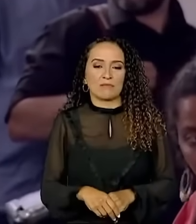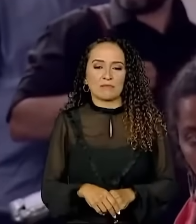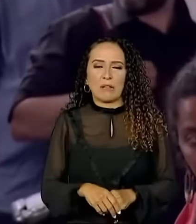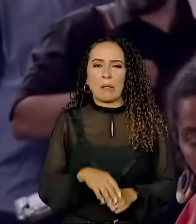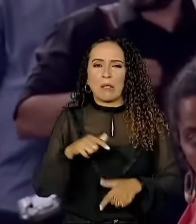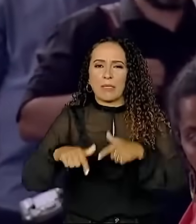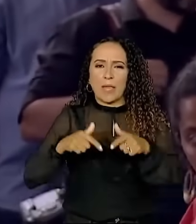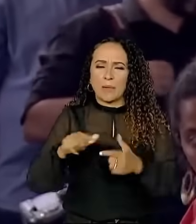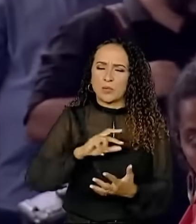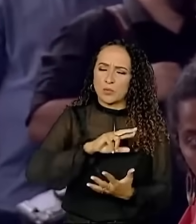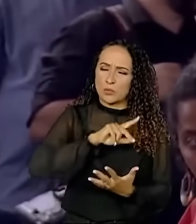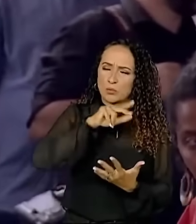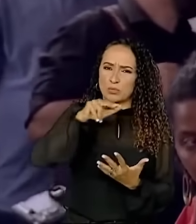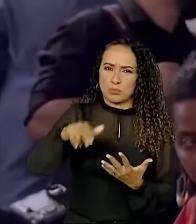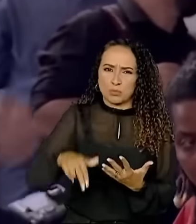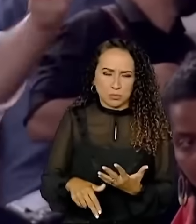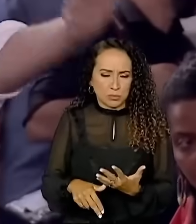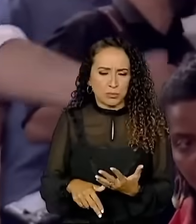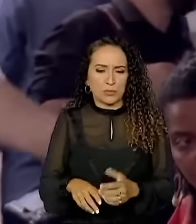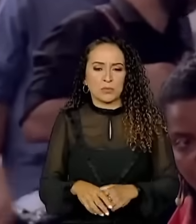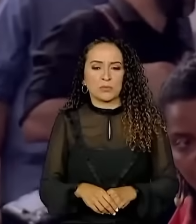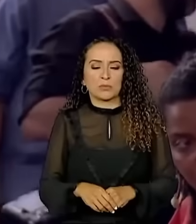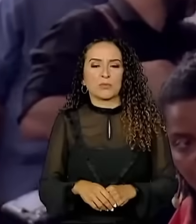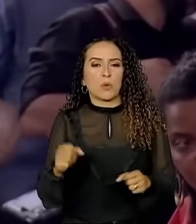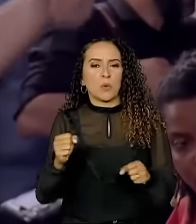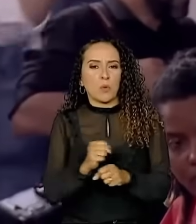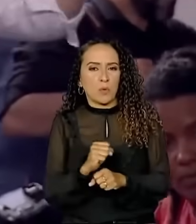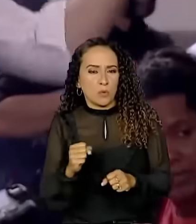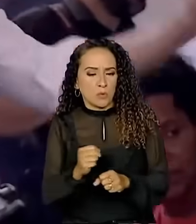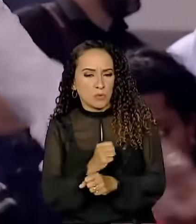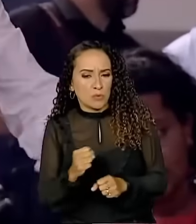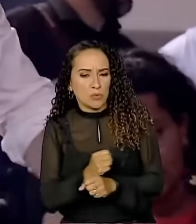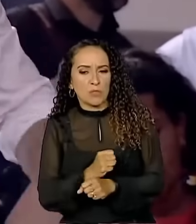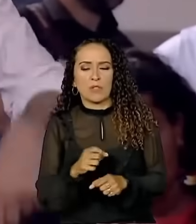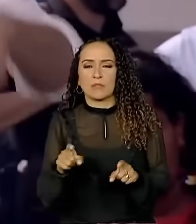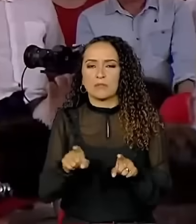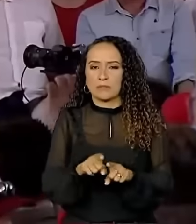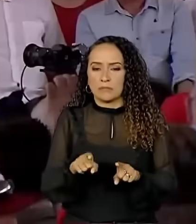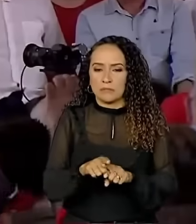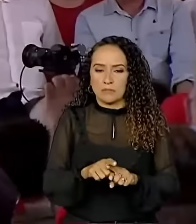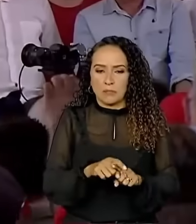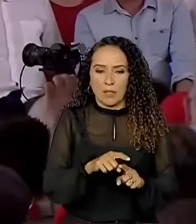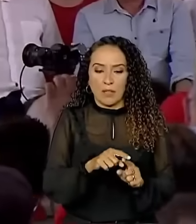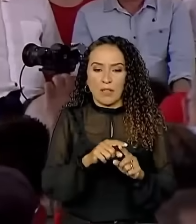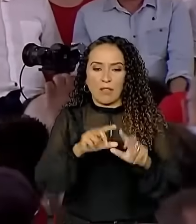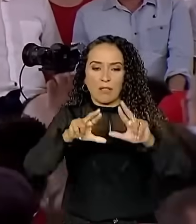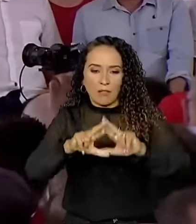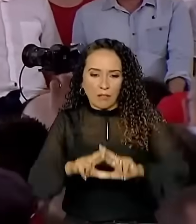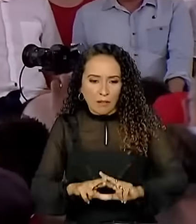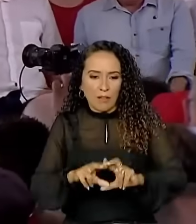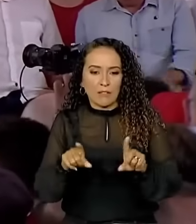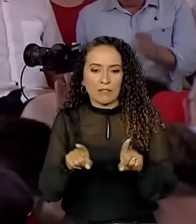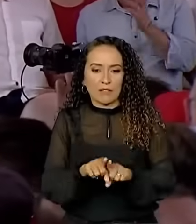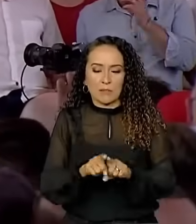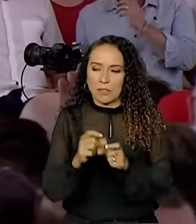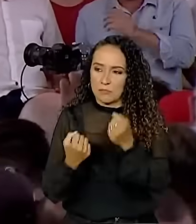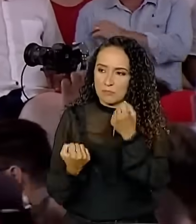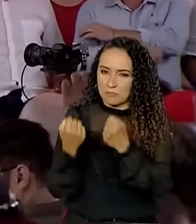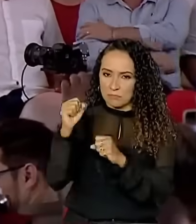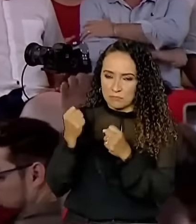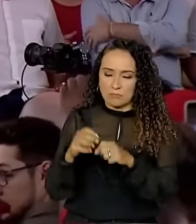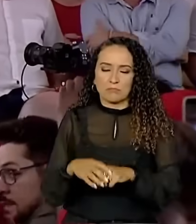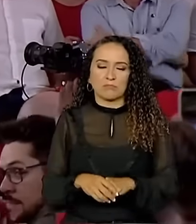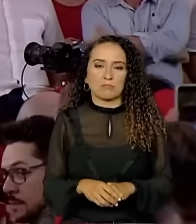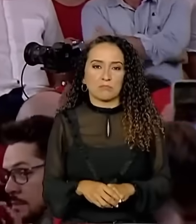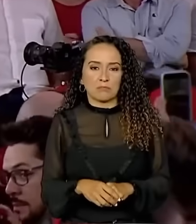tudo que vocês possam imaginar. Trabalhou na construção civil, trabalhou na reciclagem, trabalhou em indústria. E